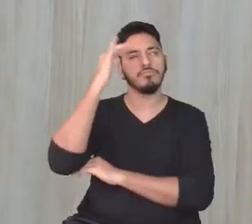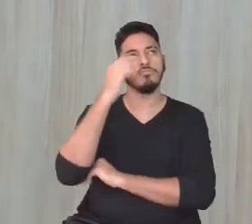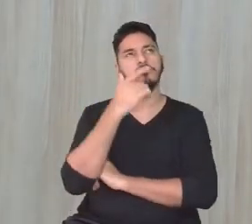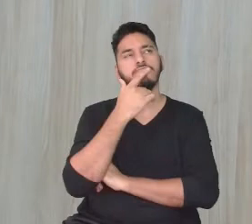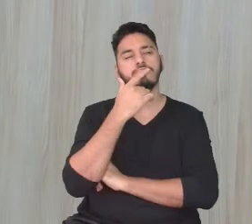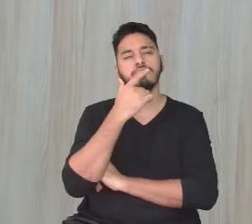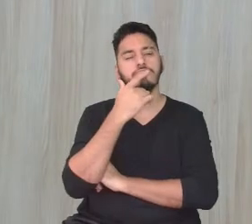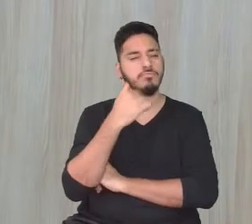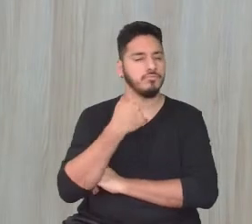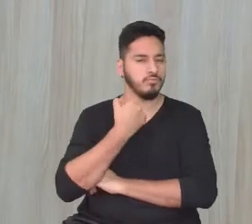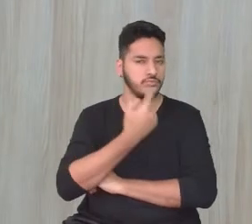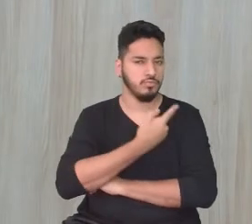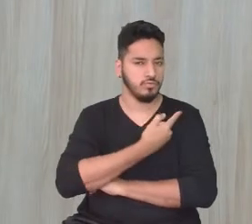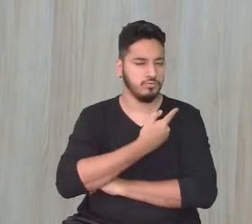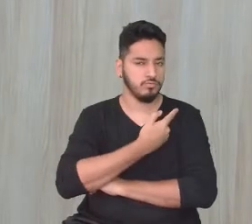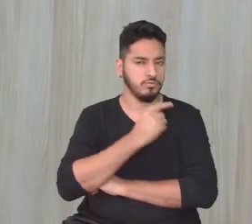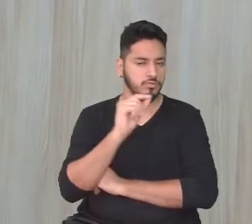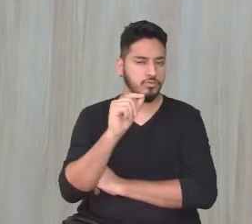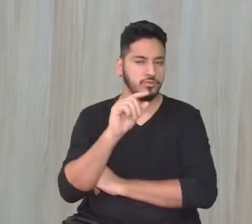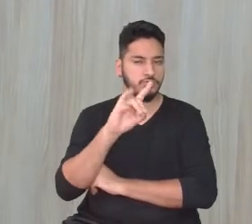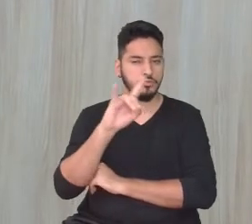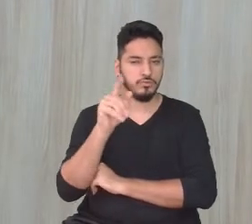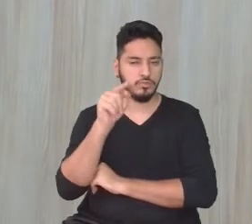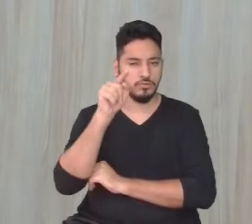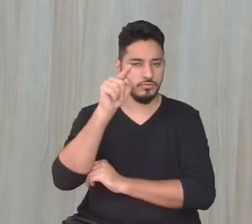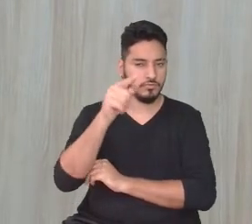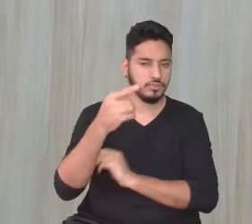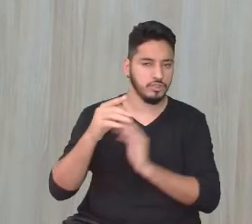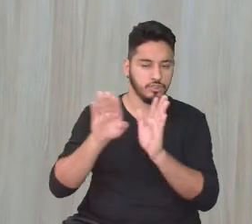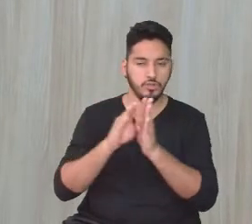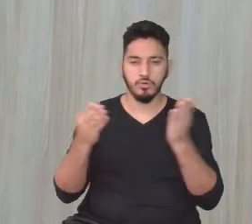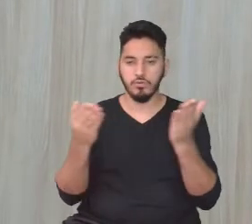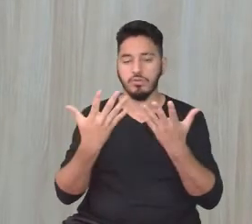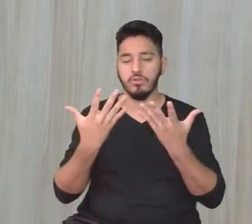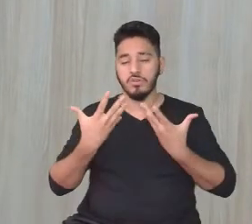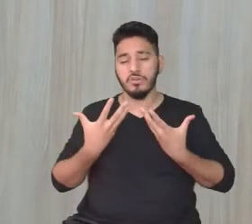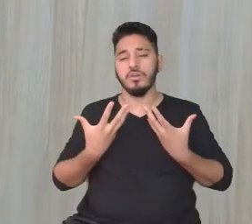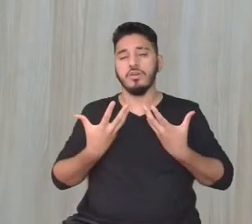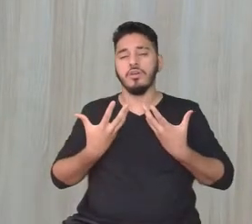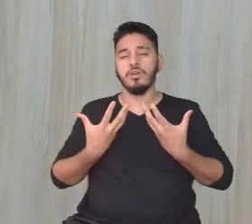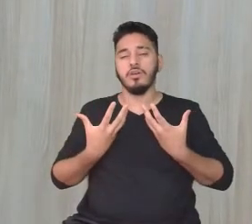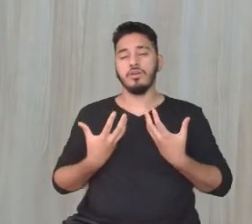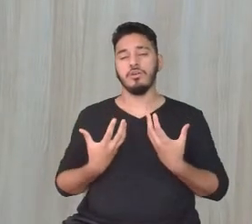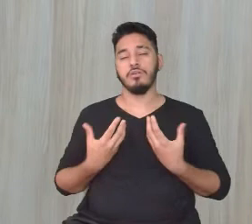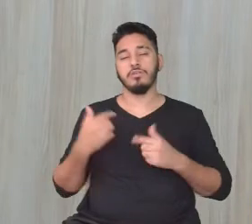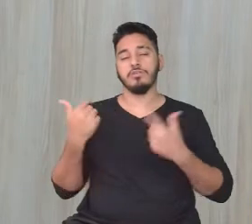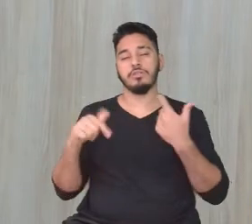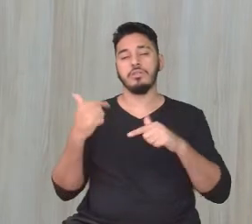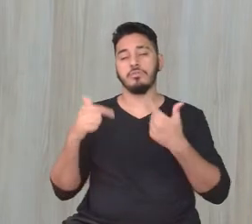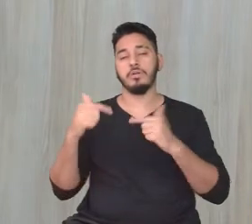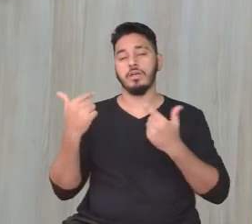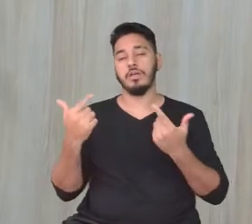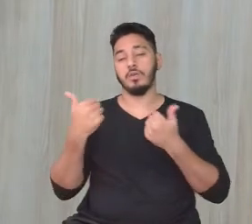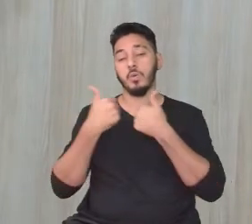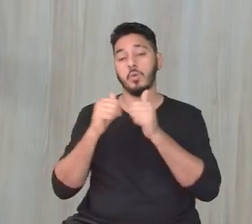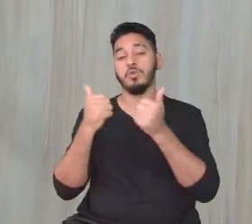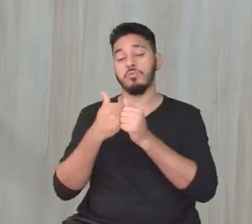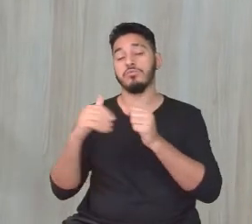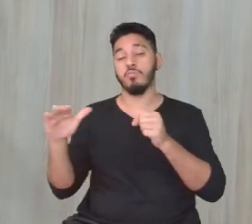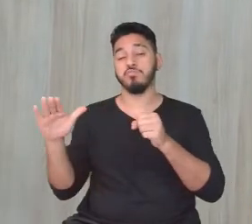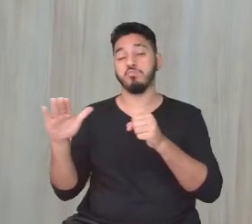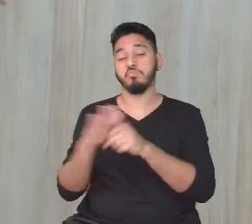a gente passa o dias eu usei aí você pode ter chegado agora cansado do trabalho né Tem pego Aquele ônibus